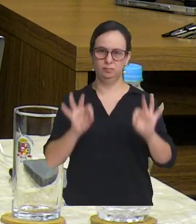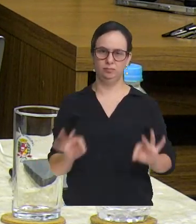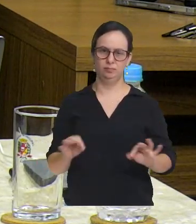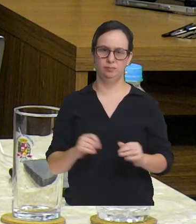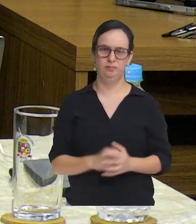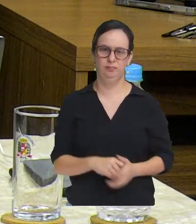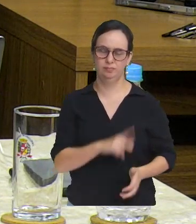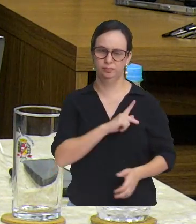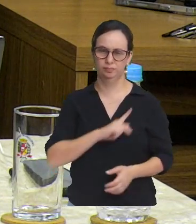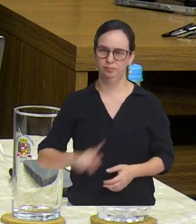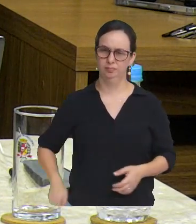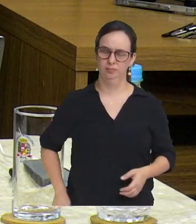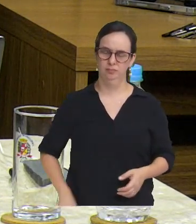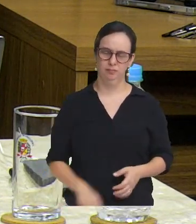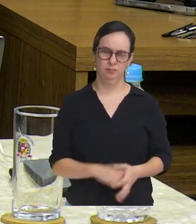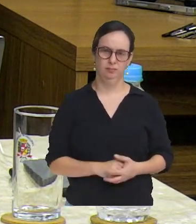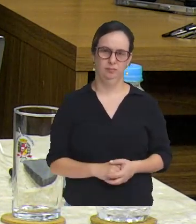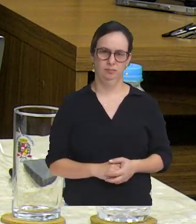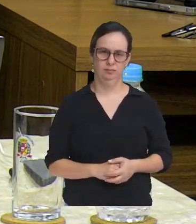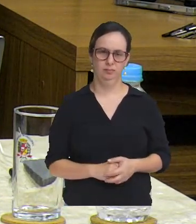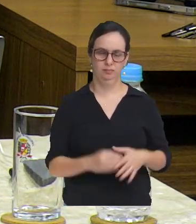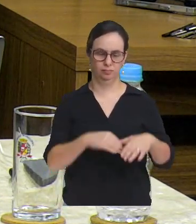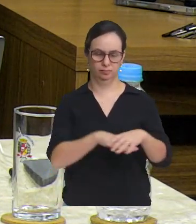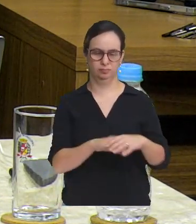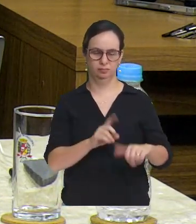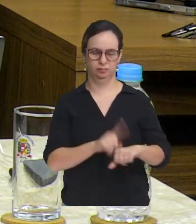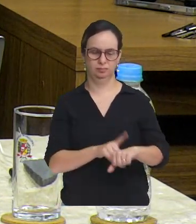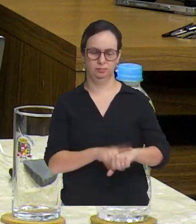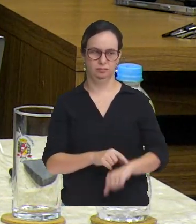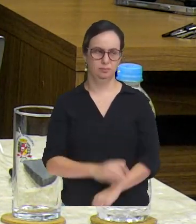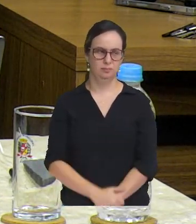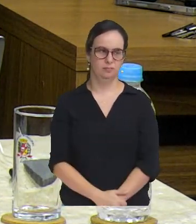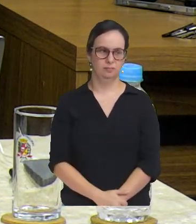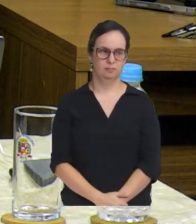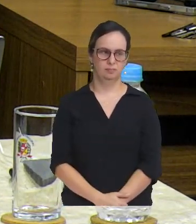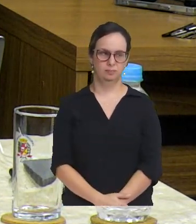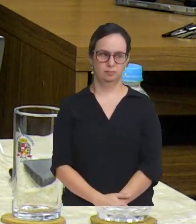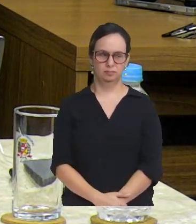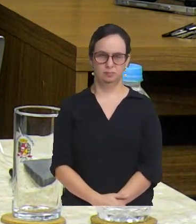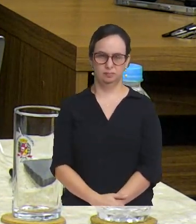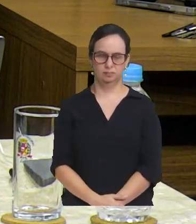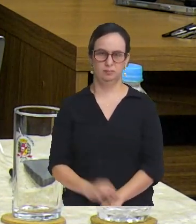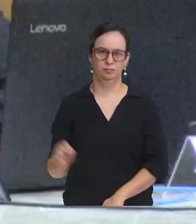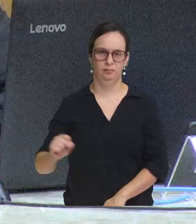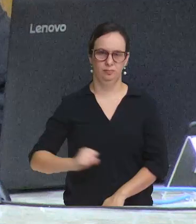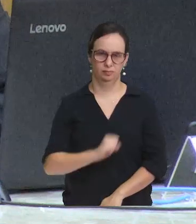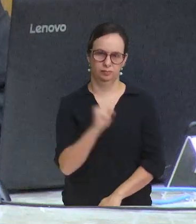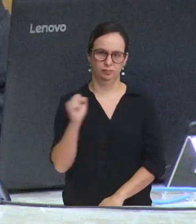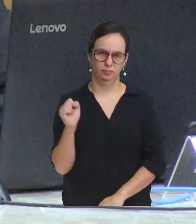essas considerações aqui, eu reservo meu tempo. Obrigado. Continua em discussão o projeto de lei